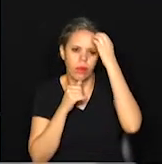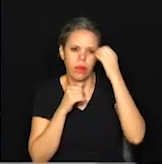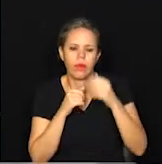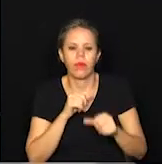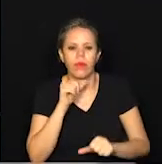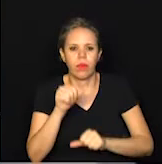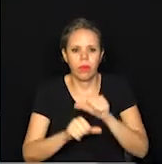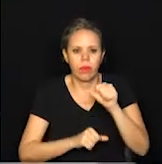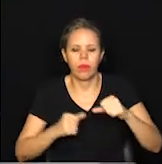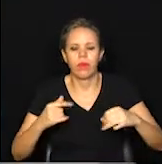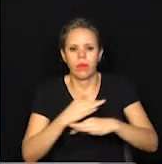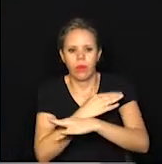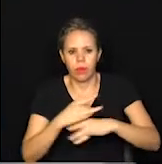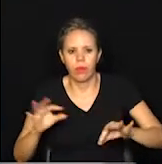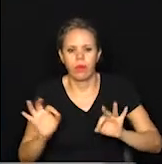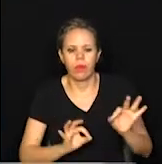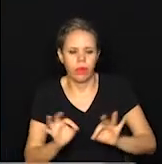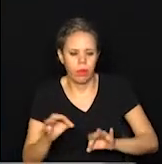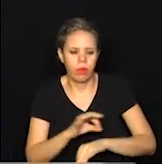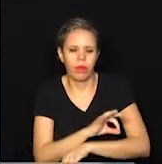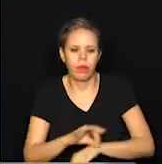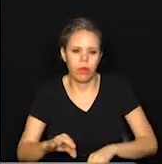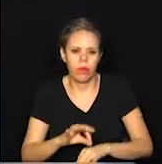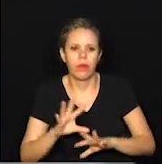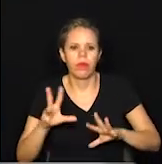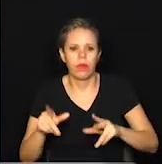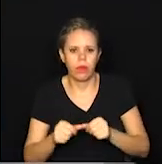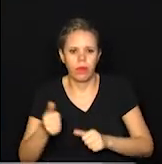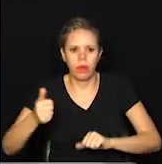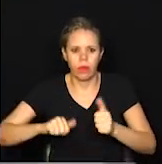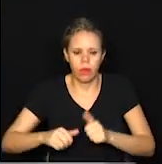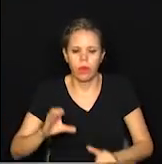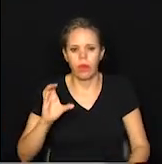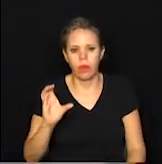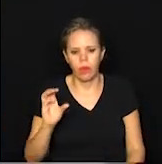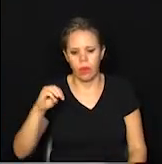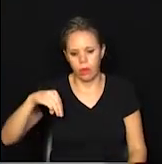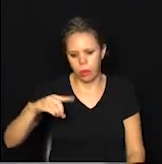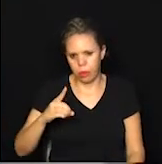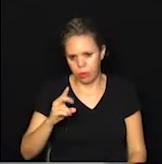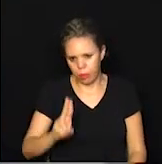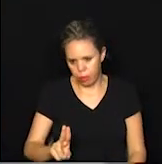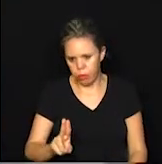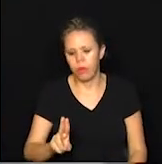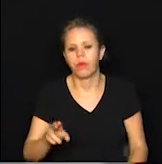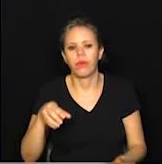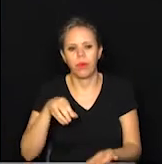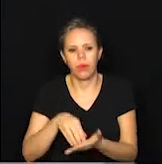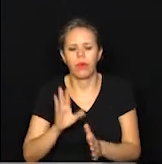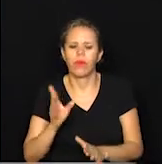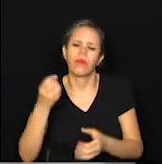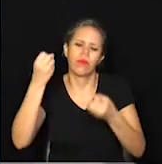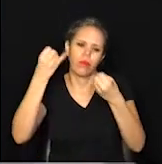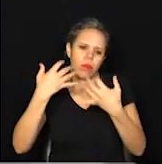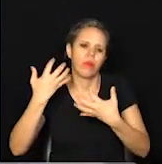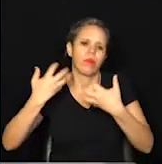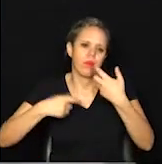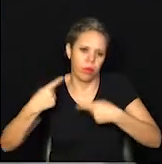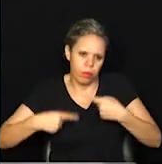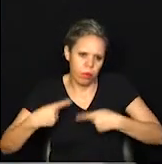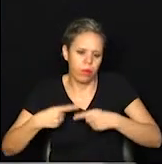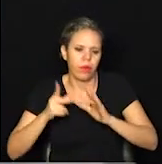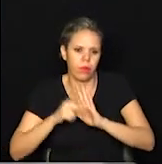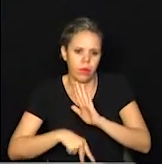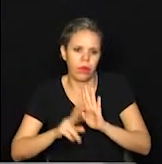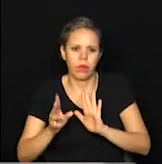planejamento urbano, né? Todos têm que passar ali pelo CMDU, né? Acho que a gente já discutiu aqui vários projetos que têm o parecer